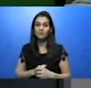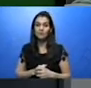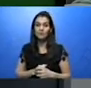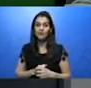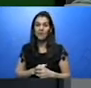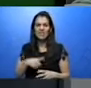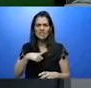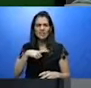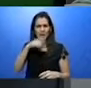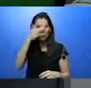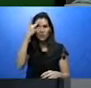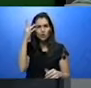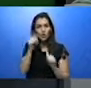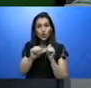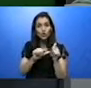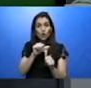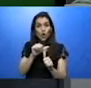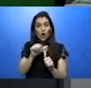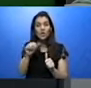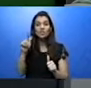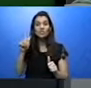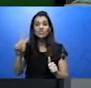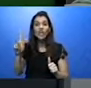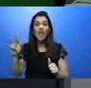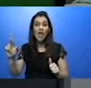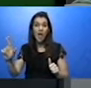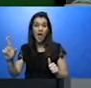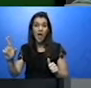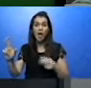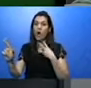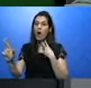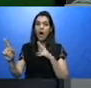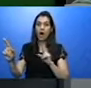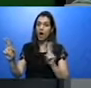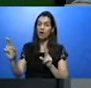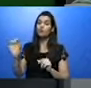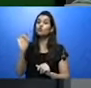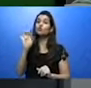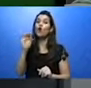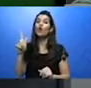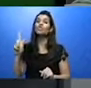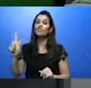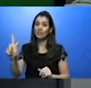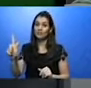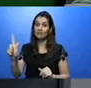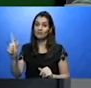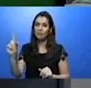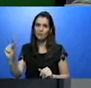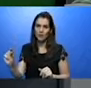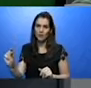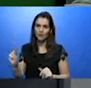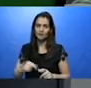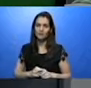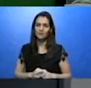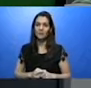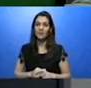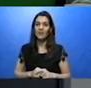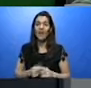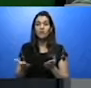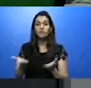pessoas confundem e colocam GR, tá? Mas é apenas o G minúsculo. Essas unidades são usadas para medir